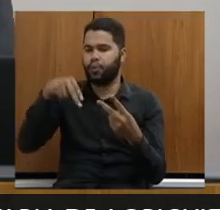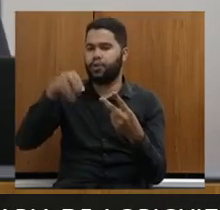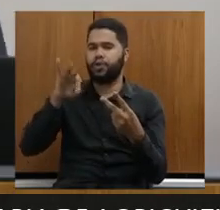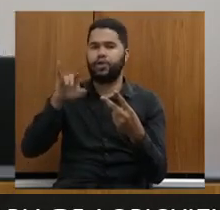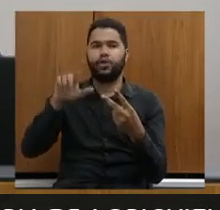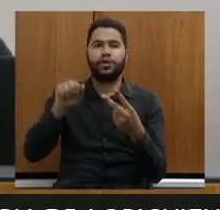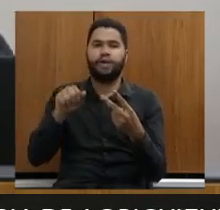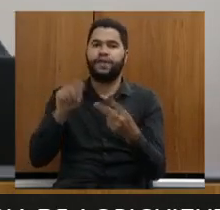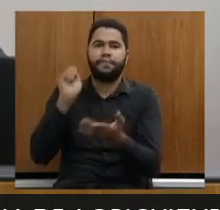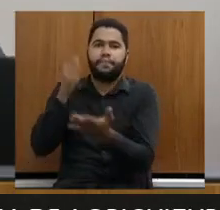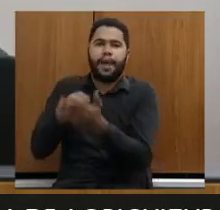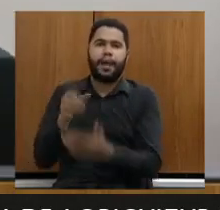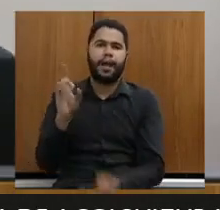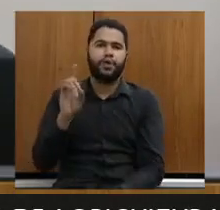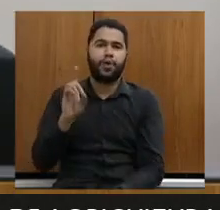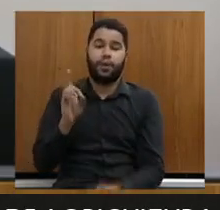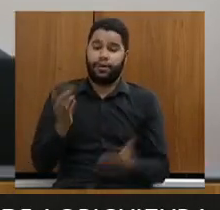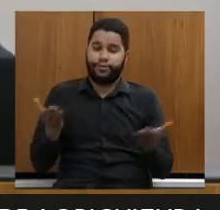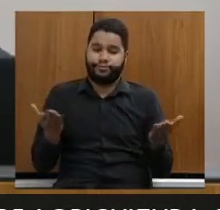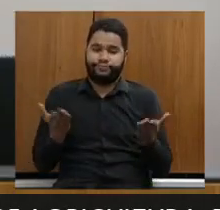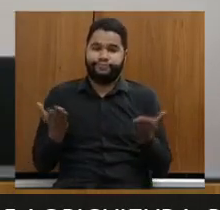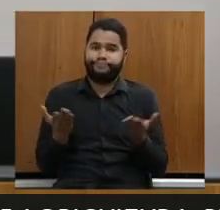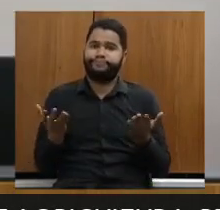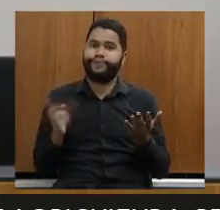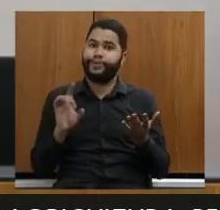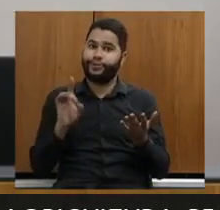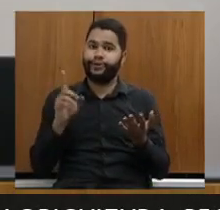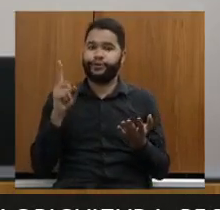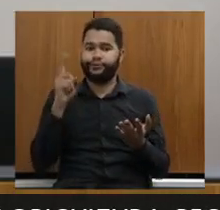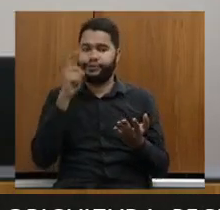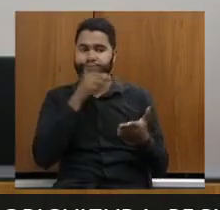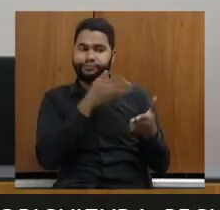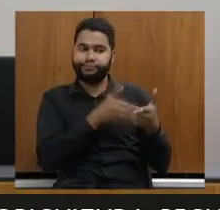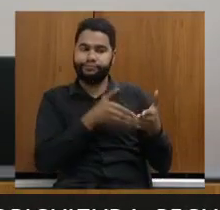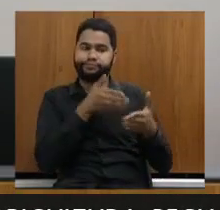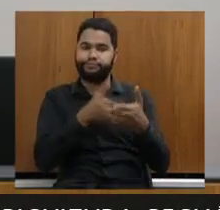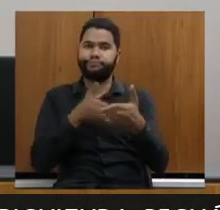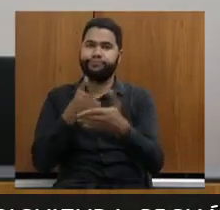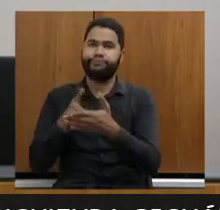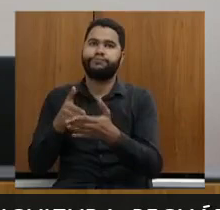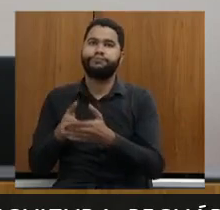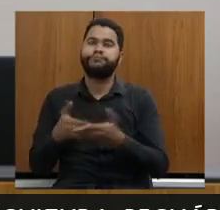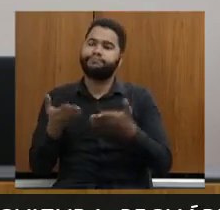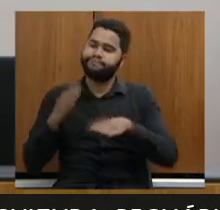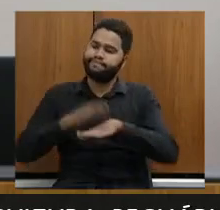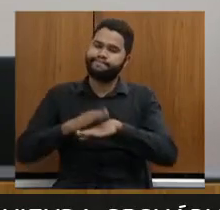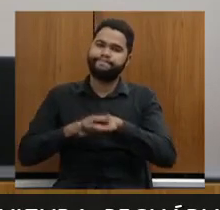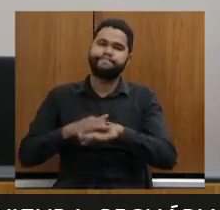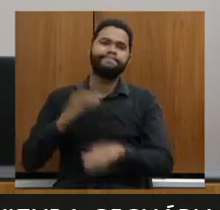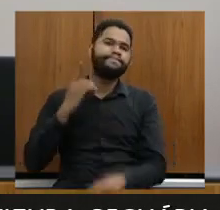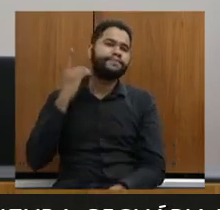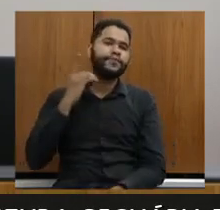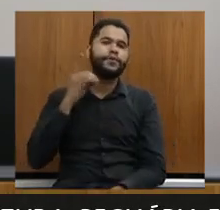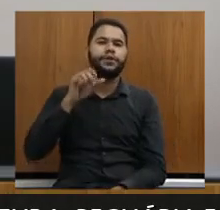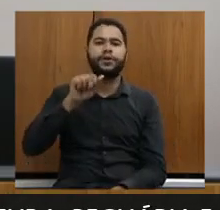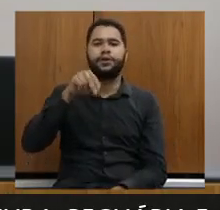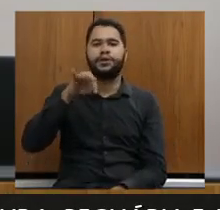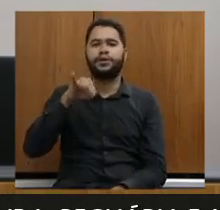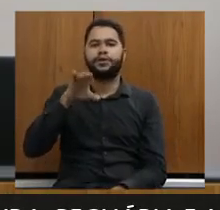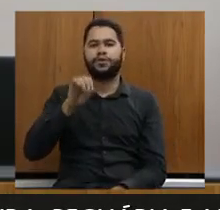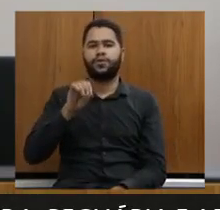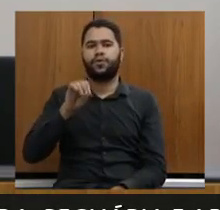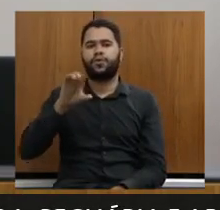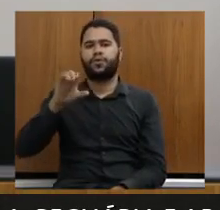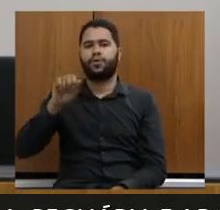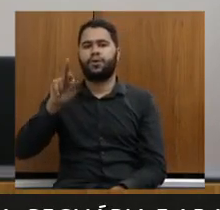sempre presente dólar E no momento atual é só dificuldade com a palavra o deputado Antonio Carlos Arantes